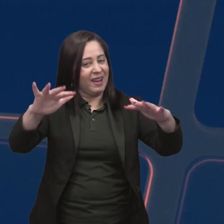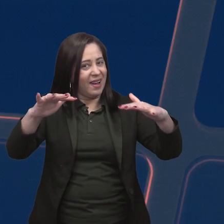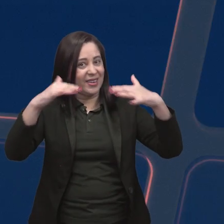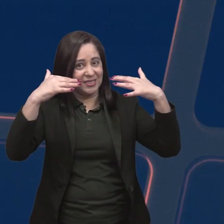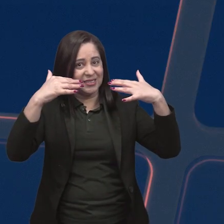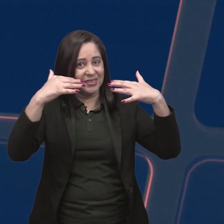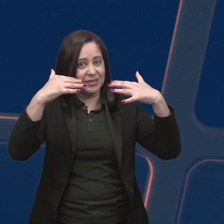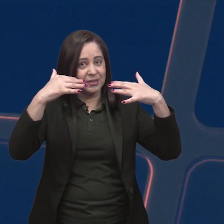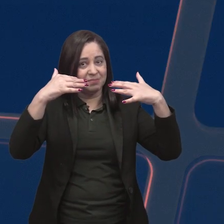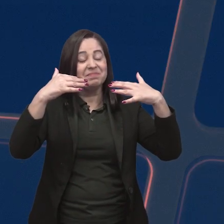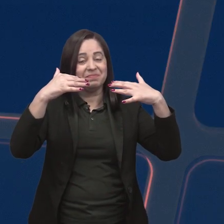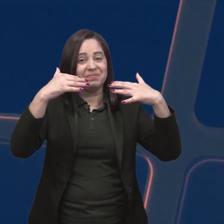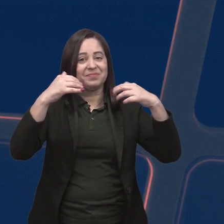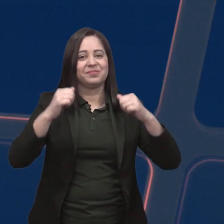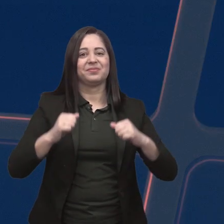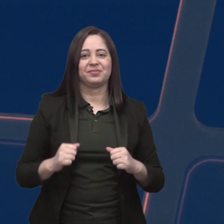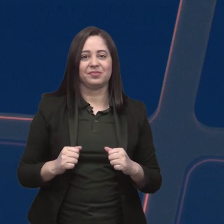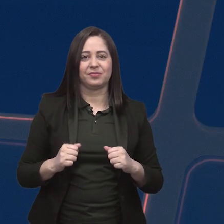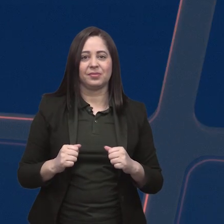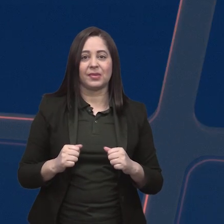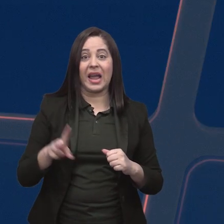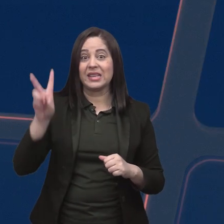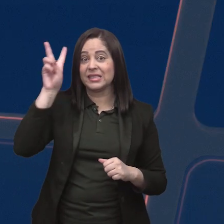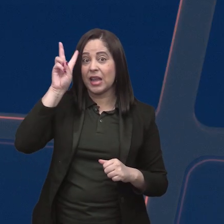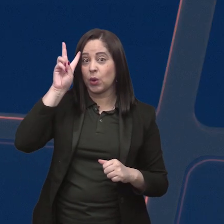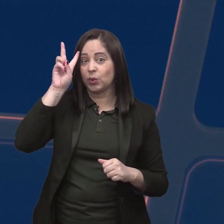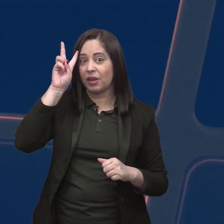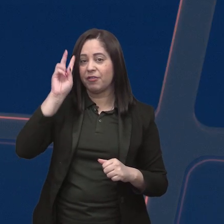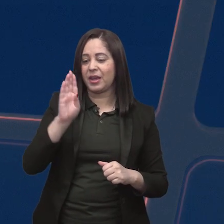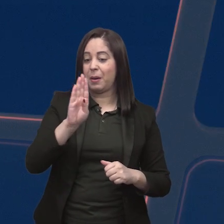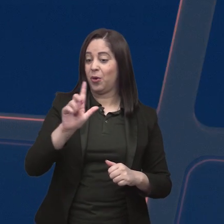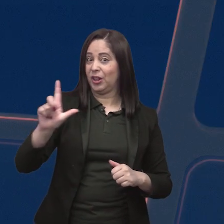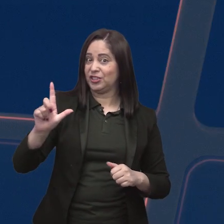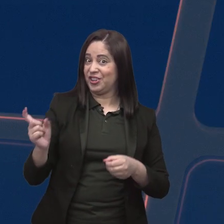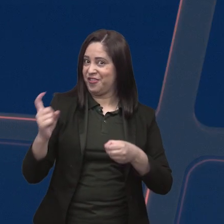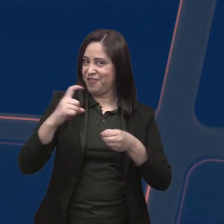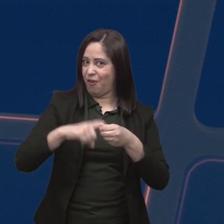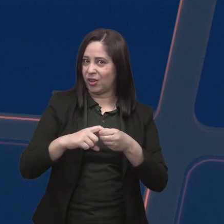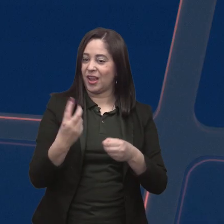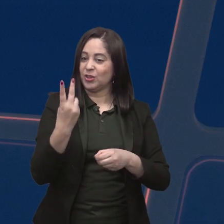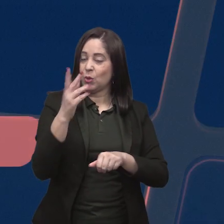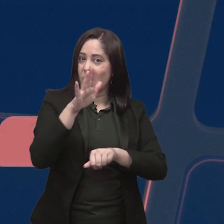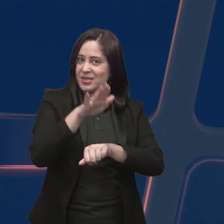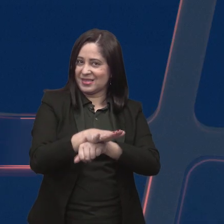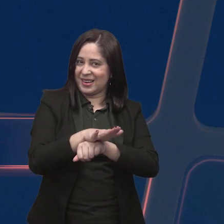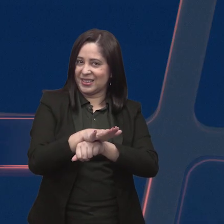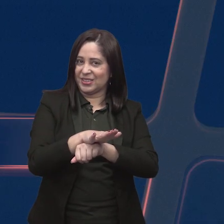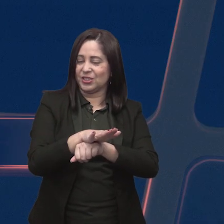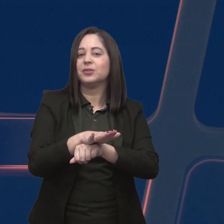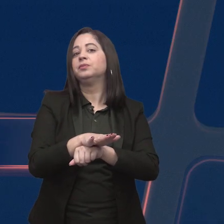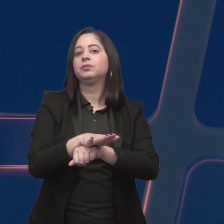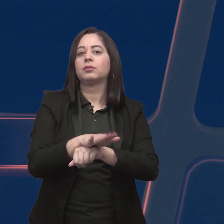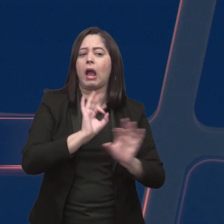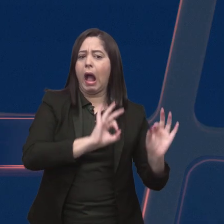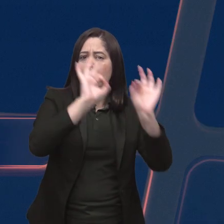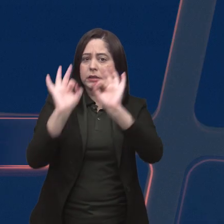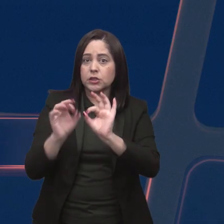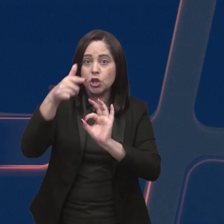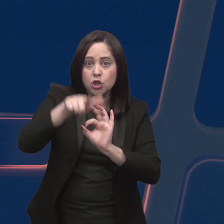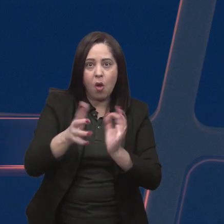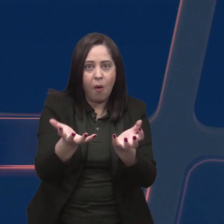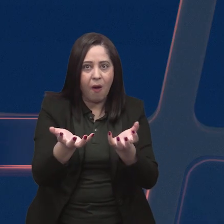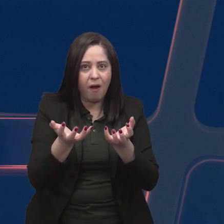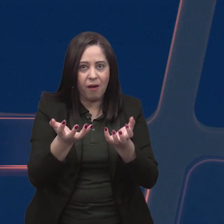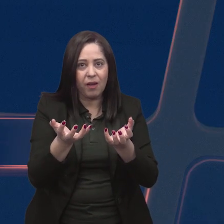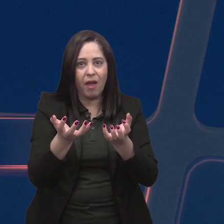a sua companhia em mais uma edição. Na segunda-feira, o Boletim Legislativo está de volta às 2 horas da tarde. Se quiser rever alguma